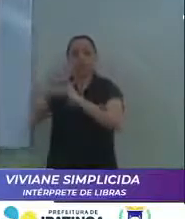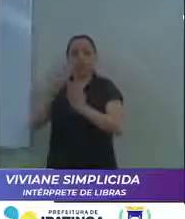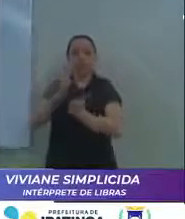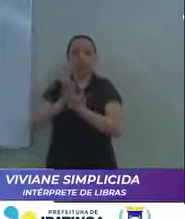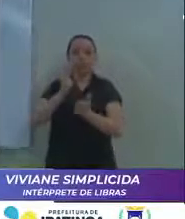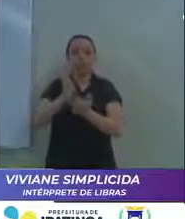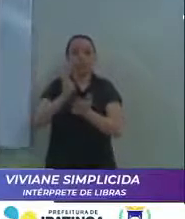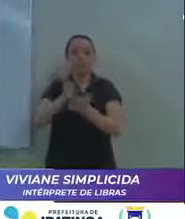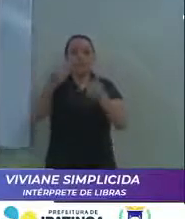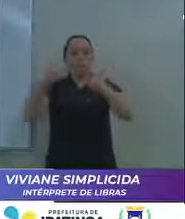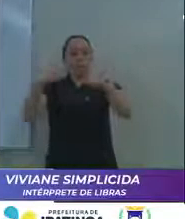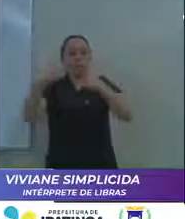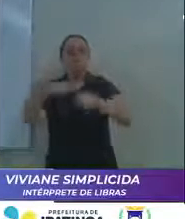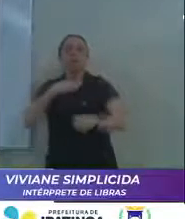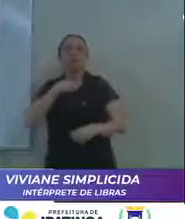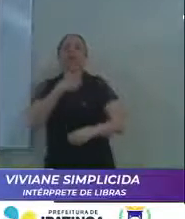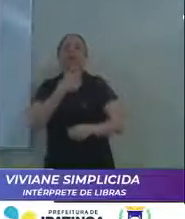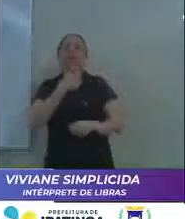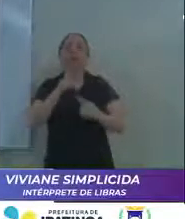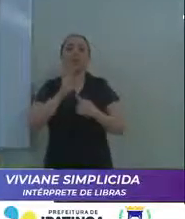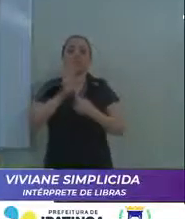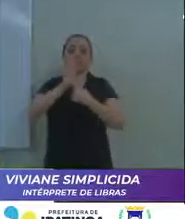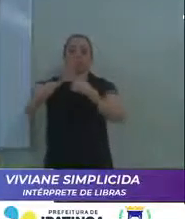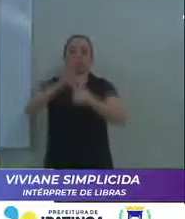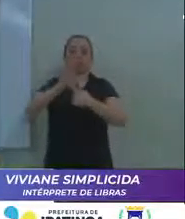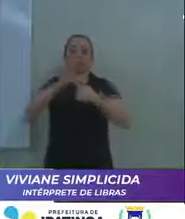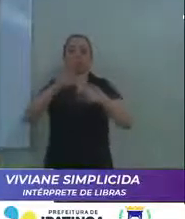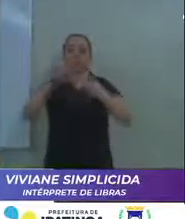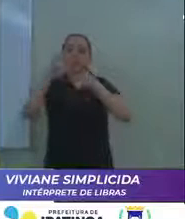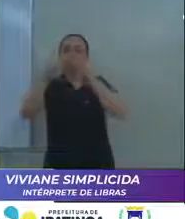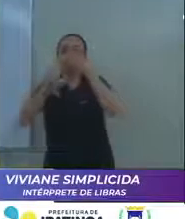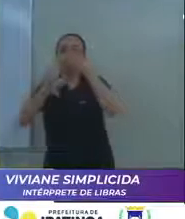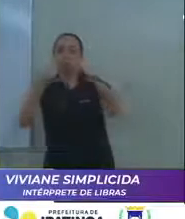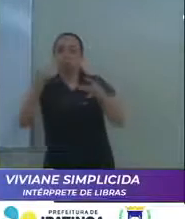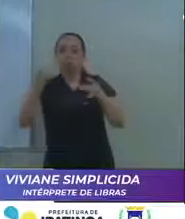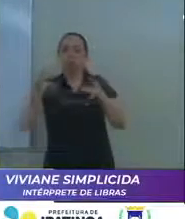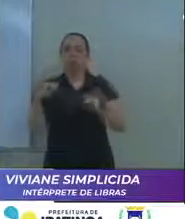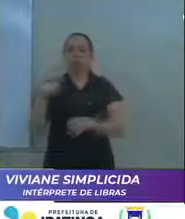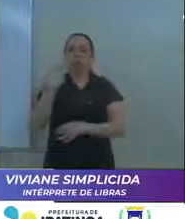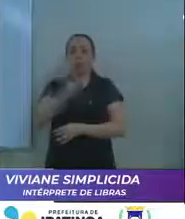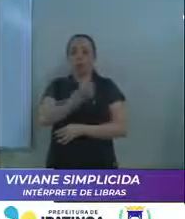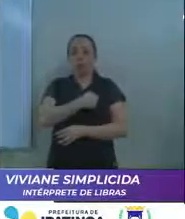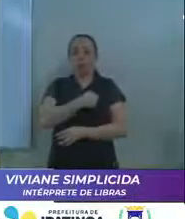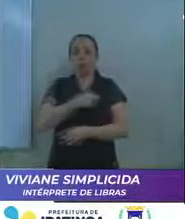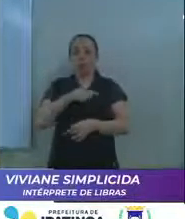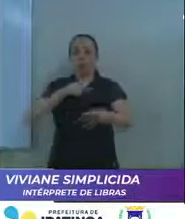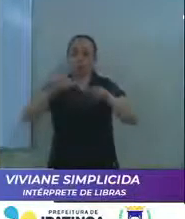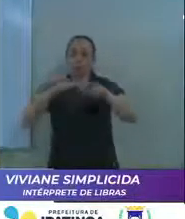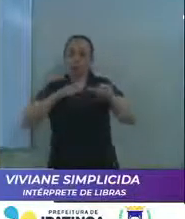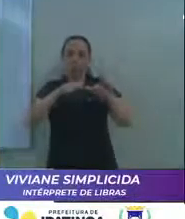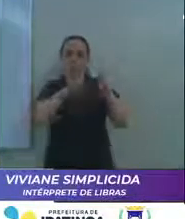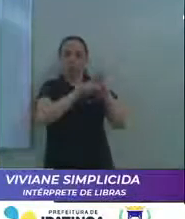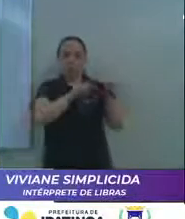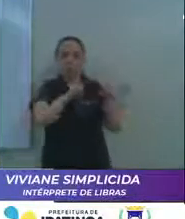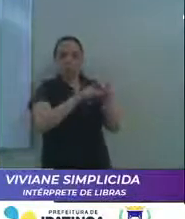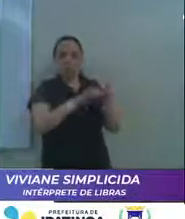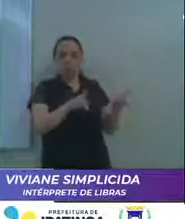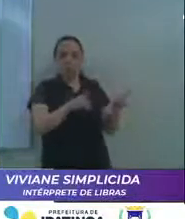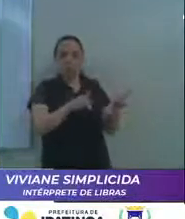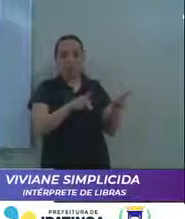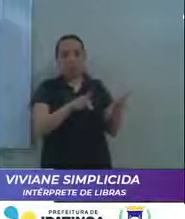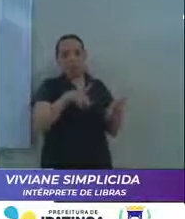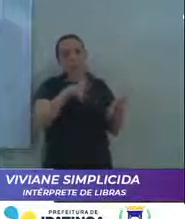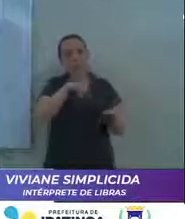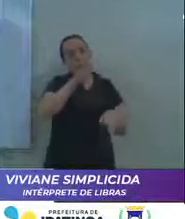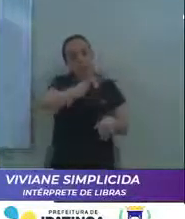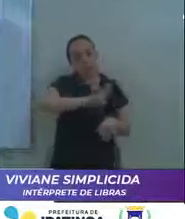uma forma de expressar. E o nosso trabalho como docente, a gente também